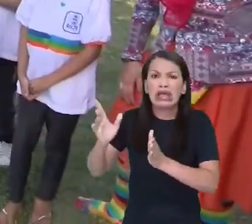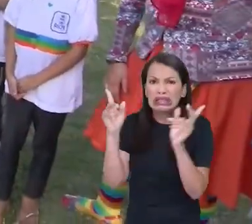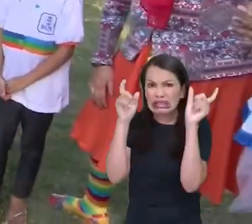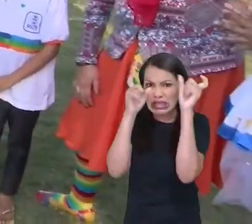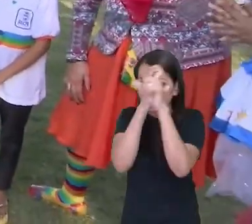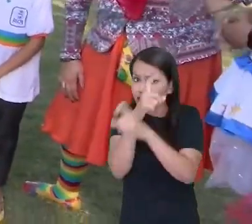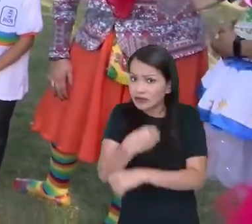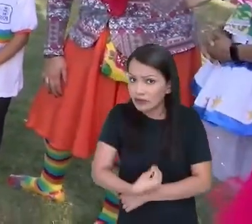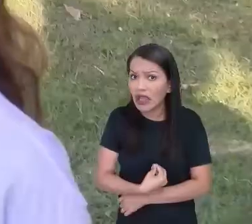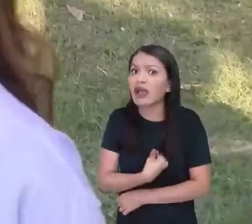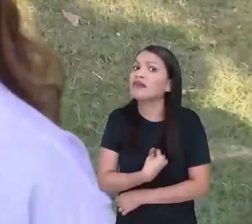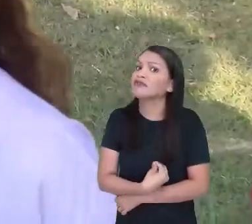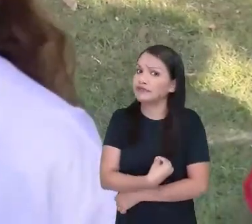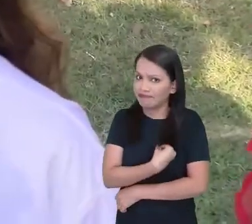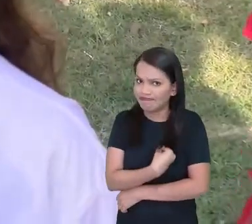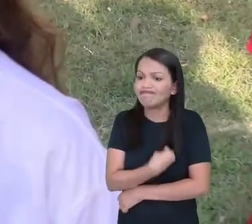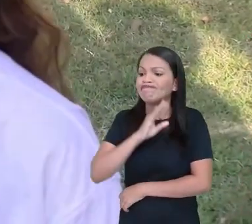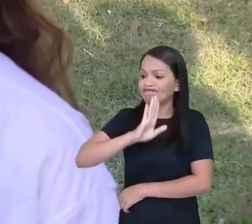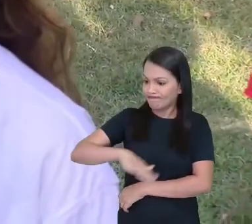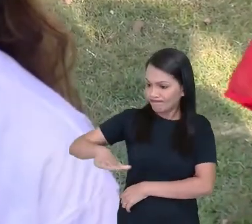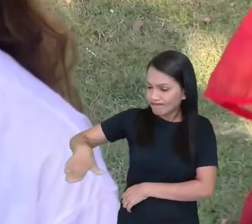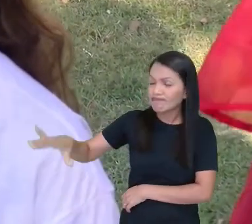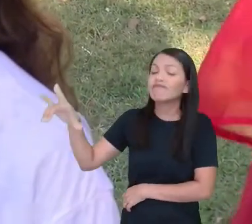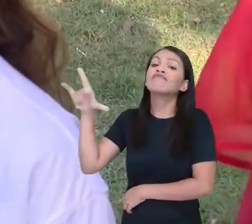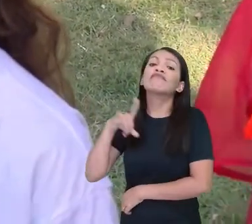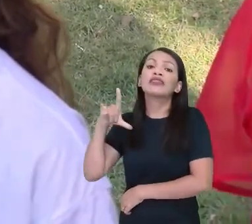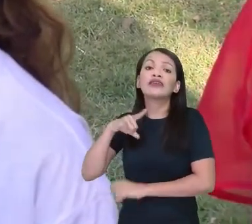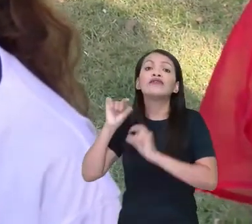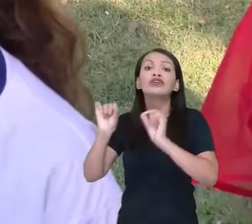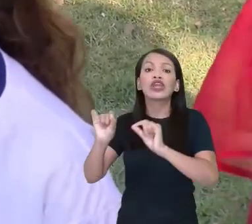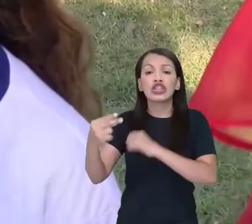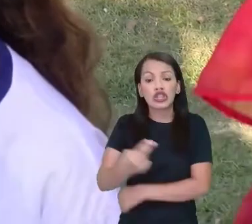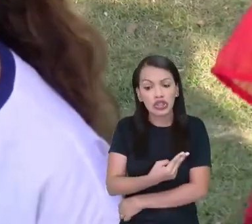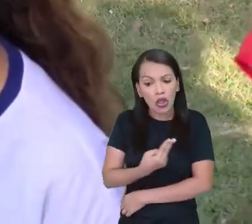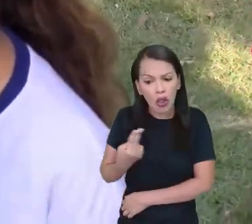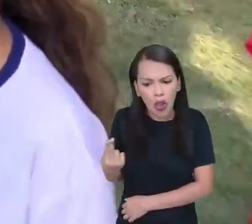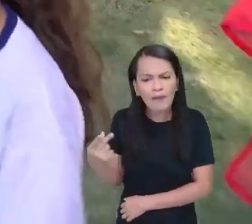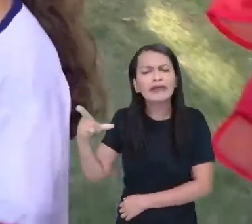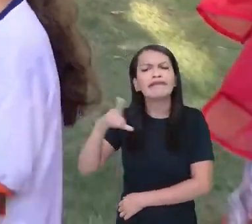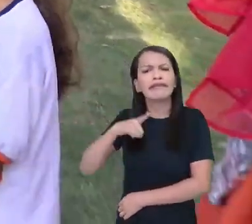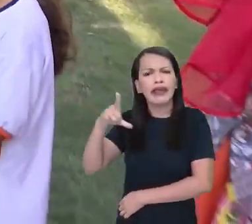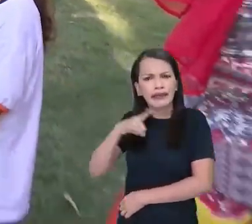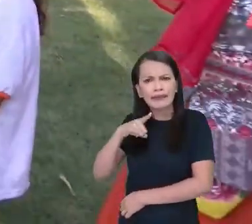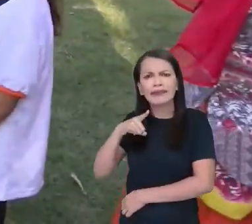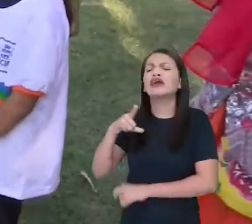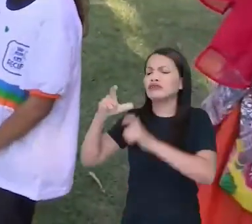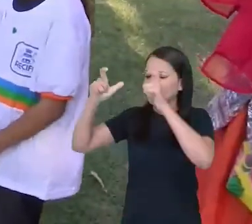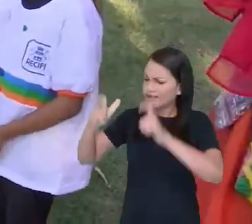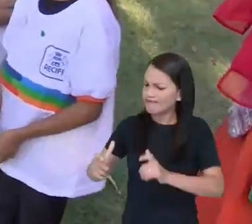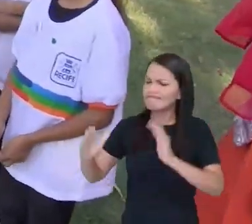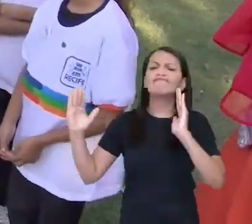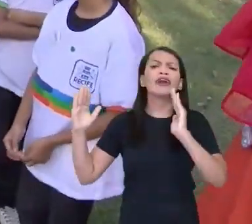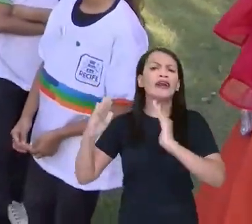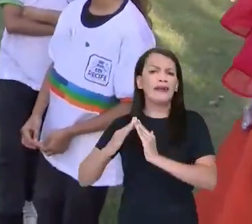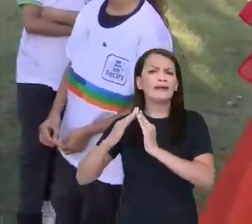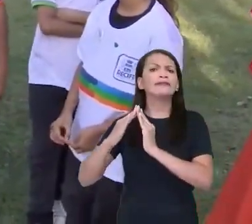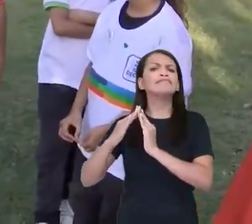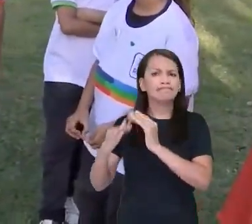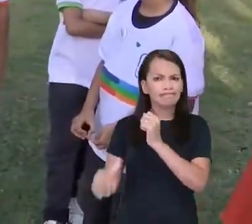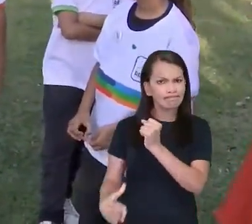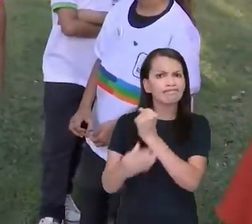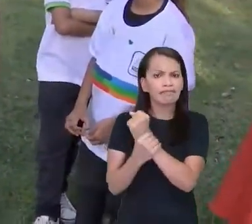vida. Criança tem que ter nome, criança tem que ter lá.